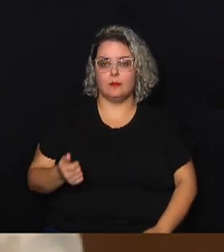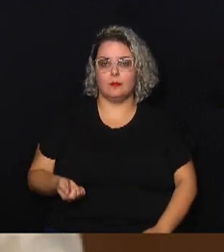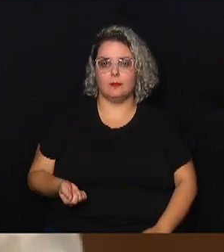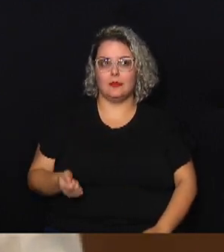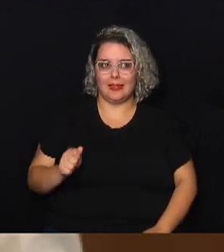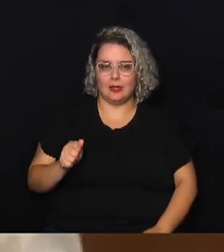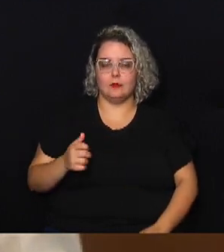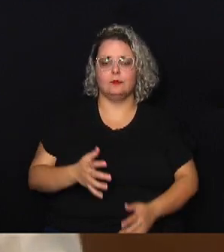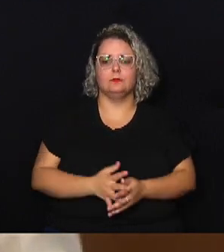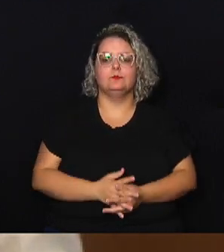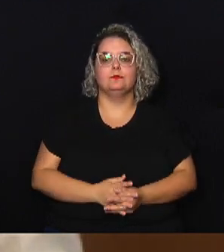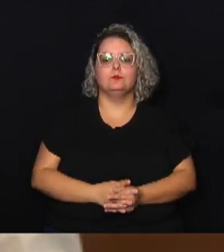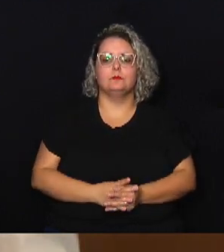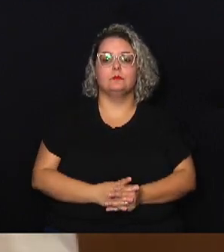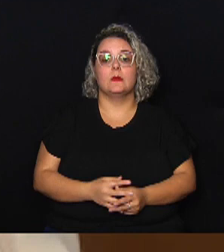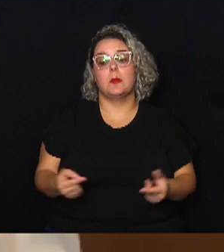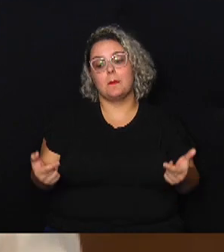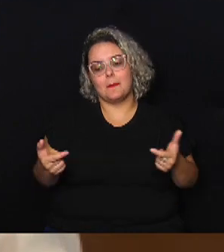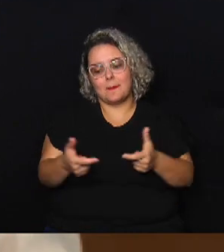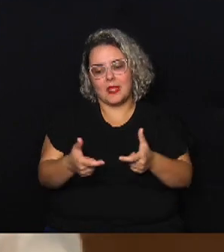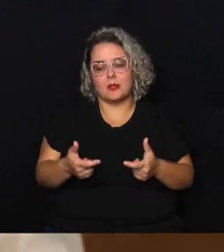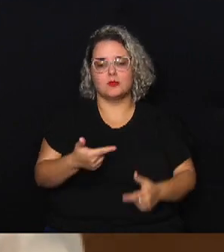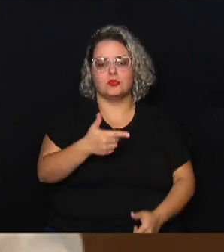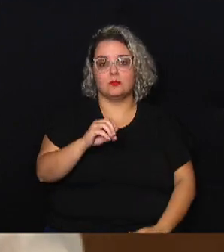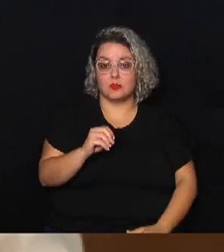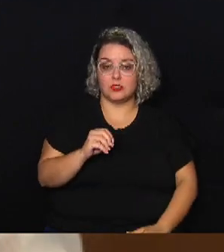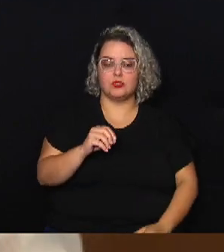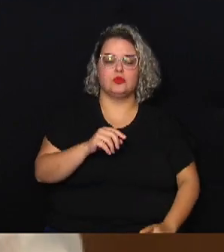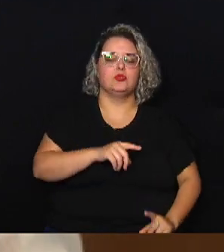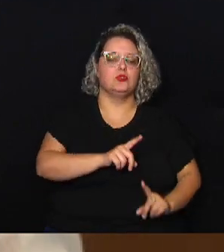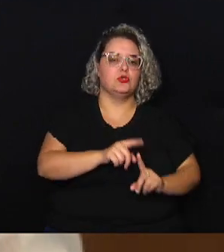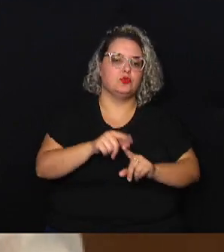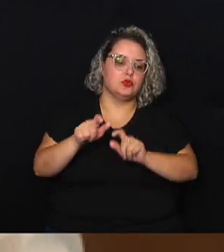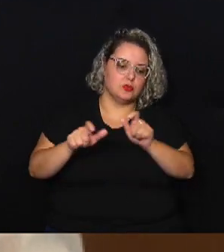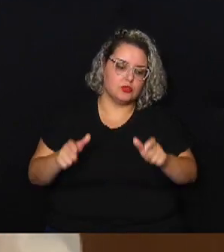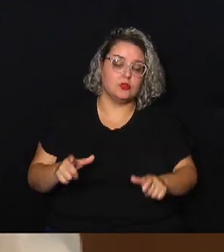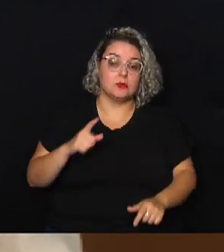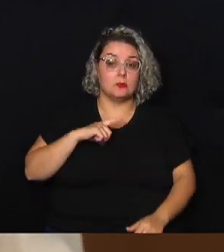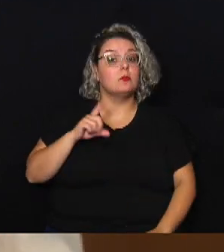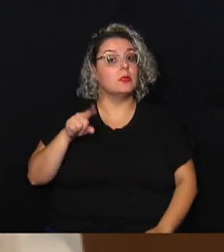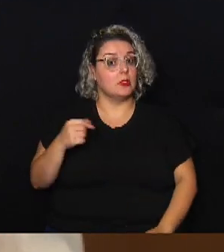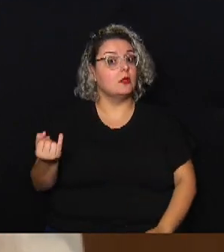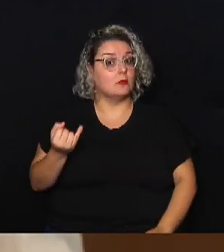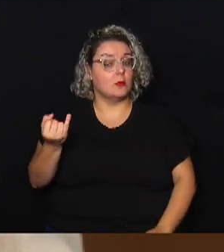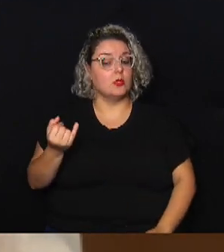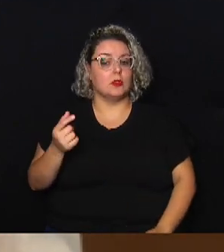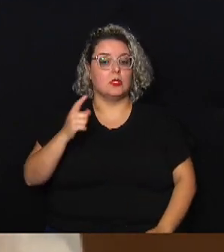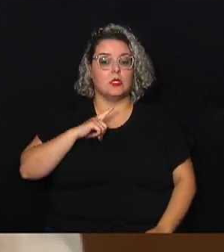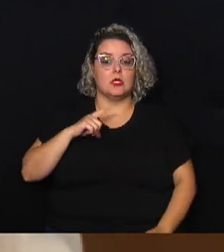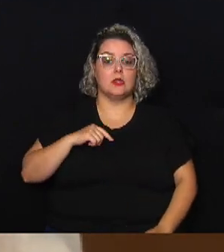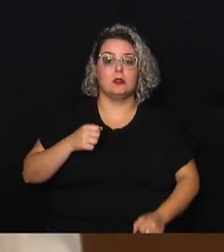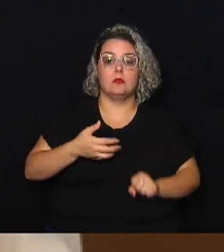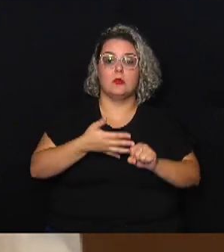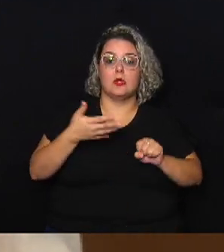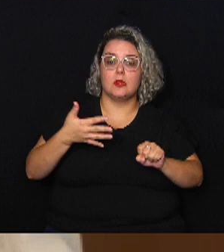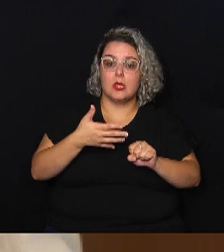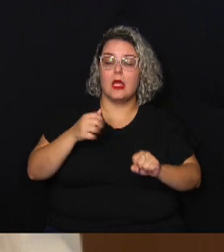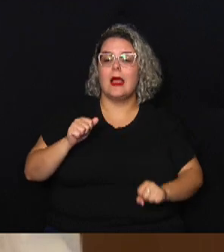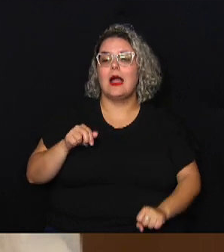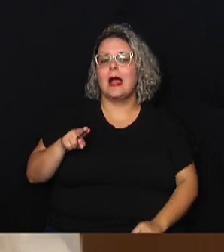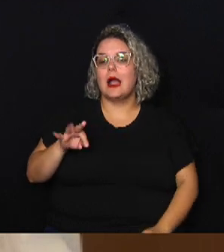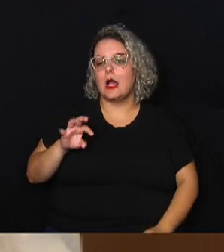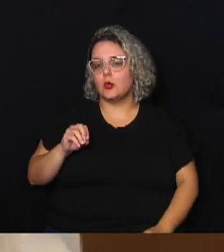20 casos relatados no mundo, mas são situações raras e importantes. E tem uma síndrome autoimune